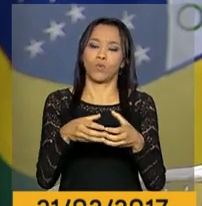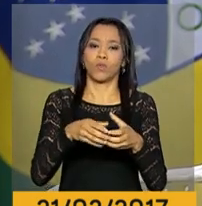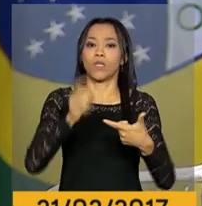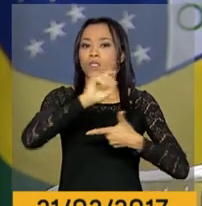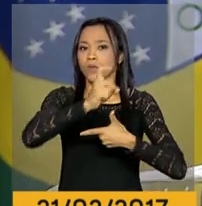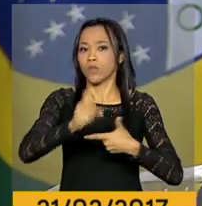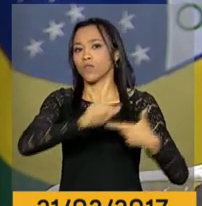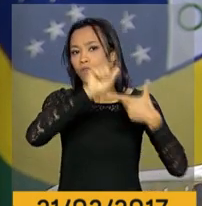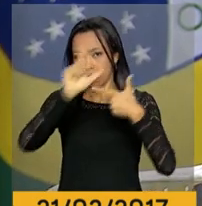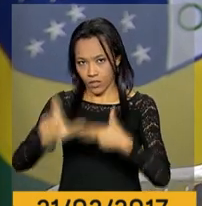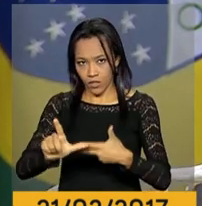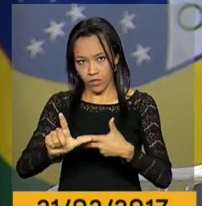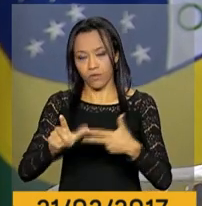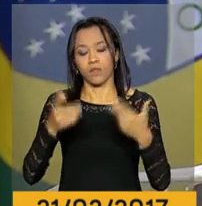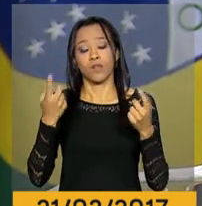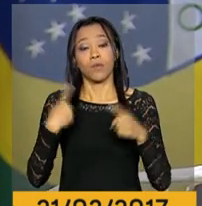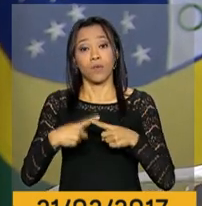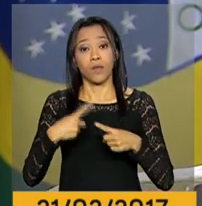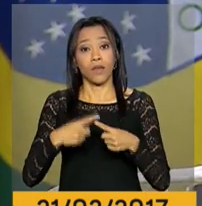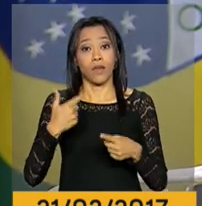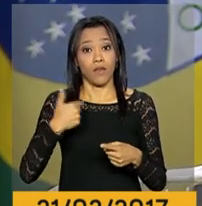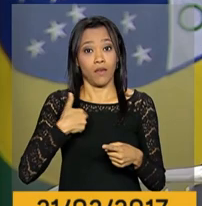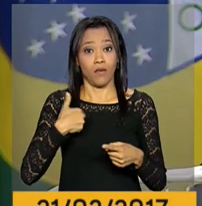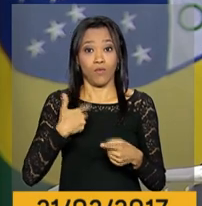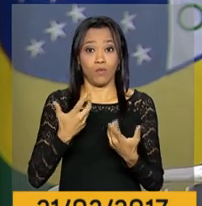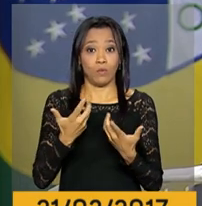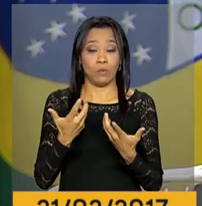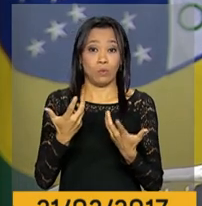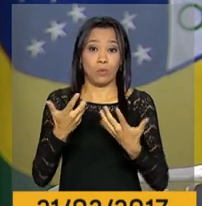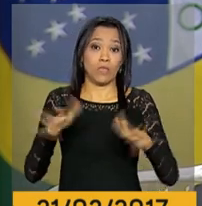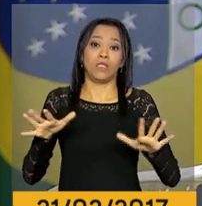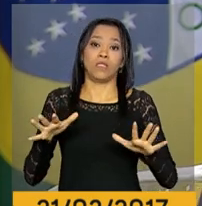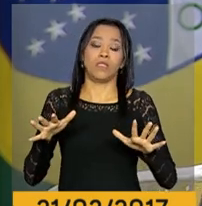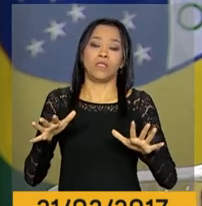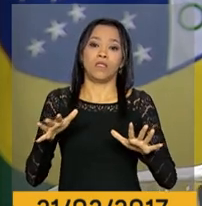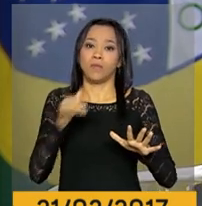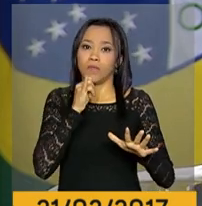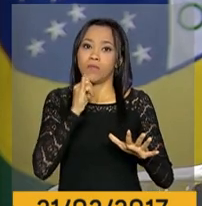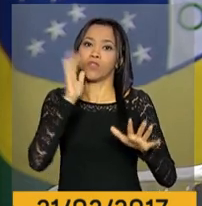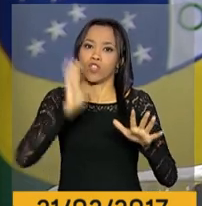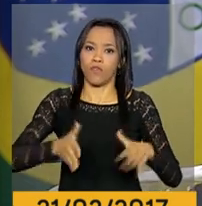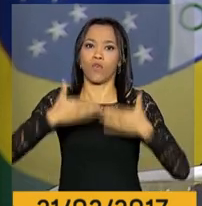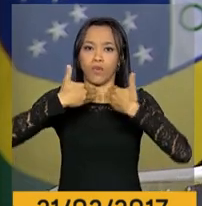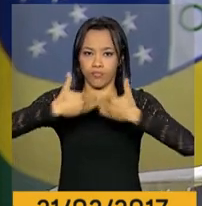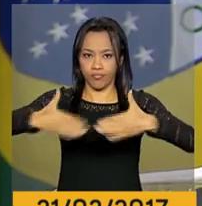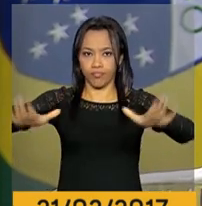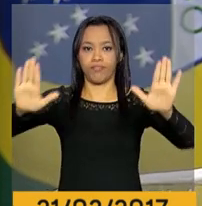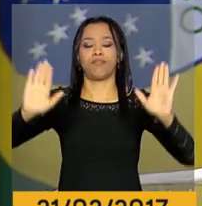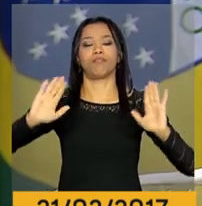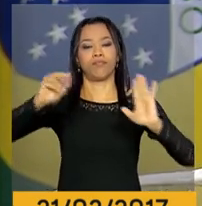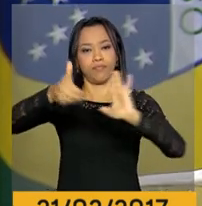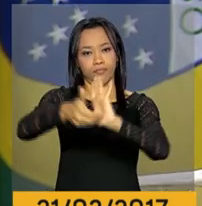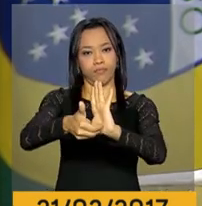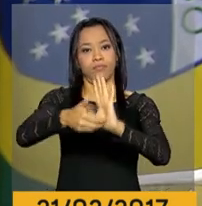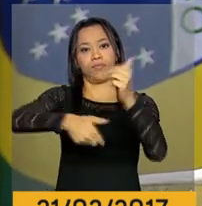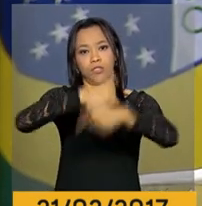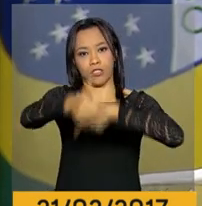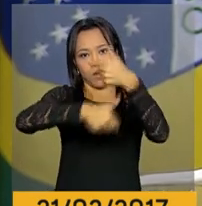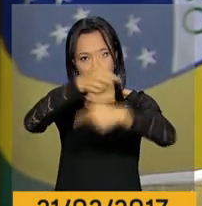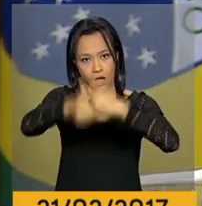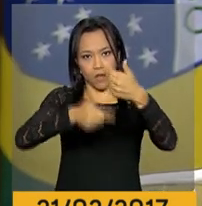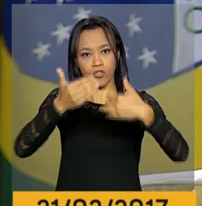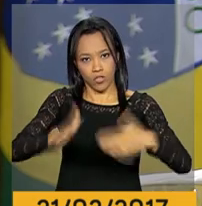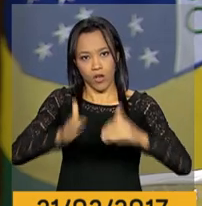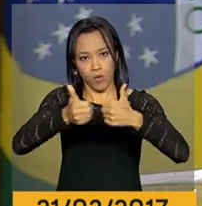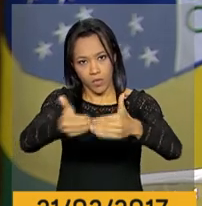e legislativo daí Porque eu não quis inaugurar o ano que já foi inaugurado lá no Poder Legislativo sem ter